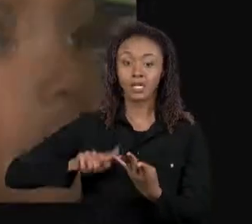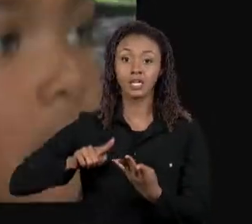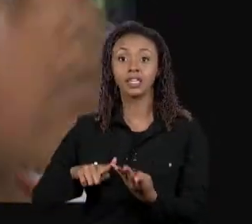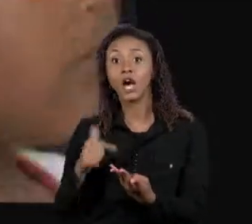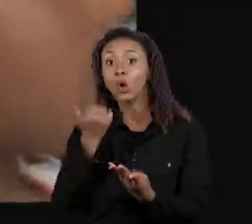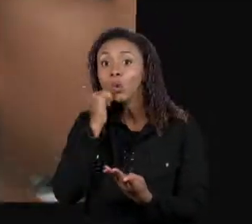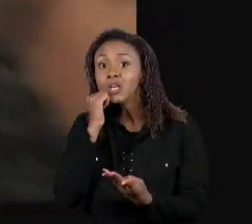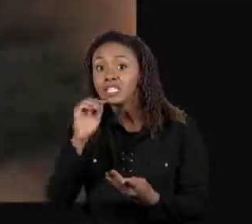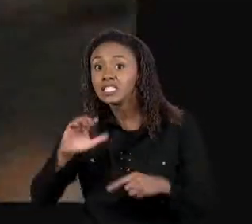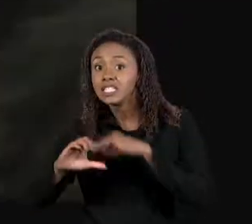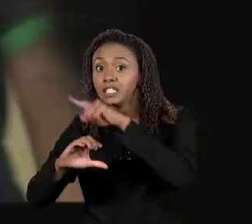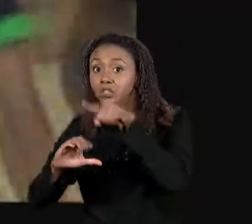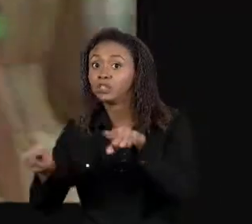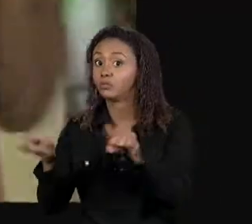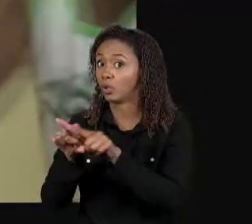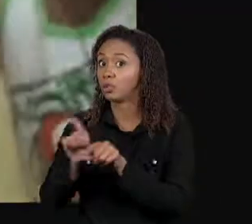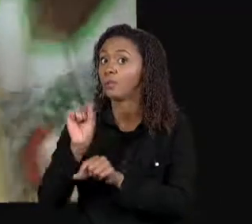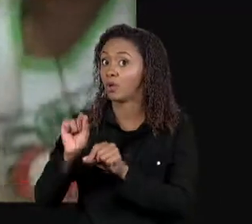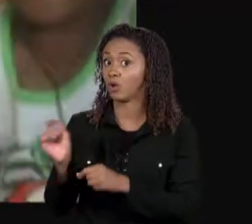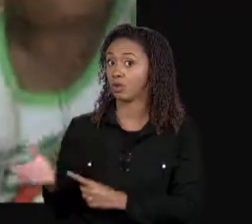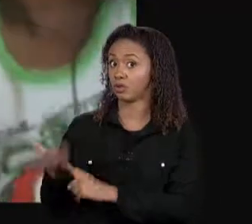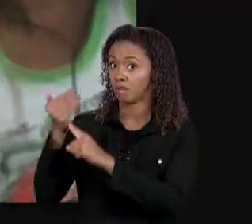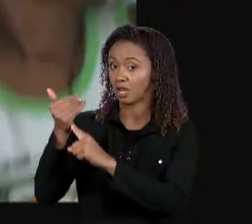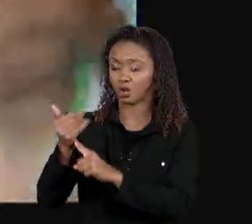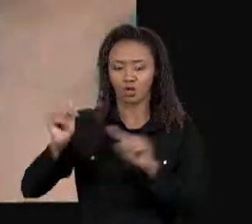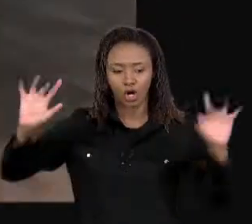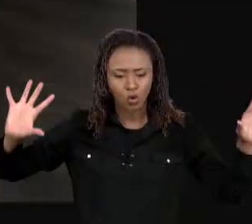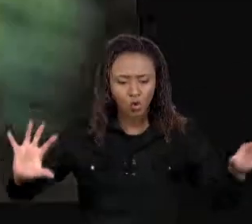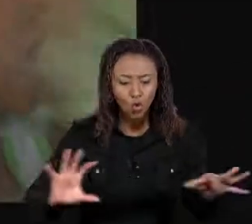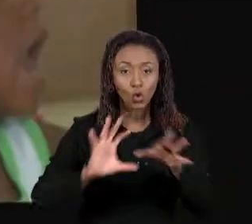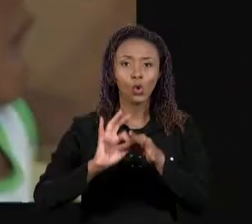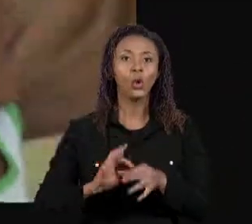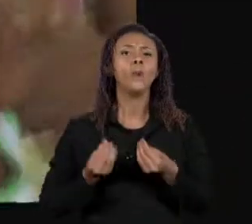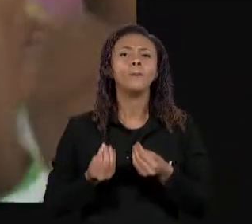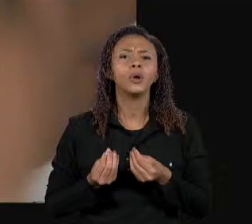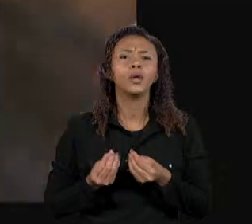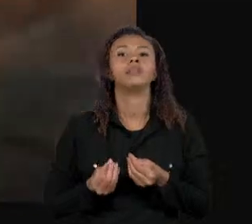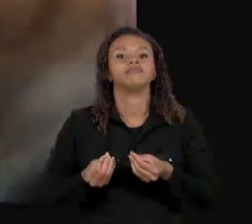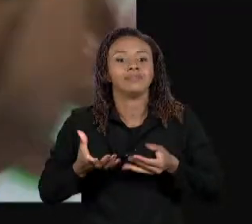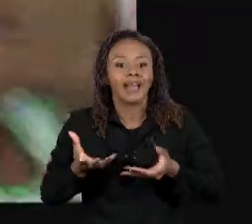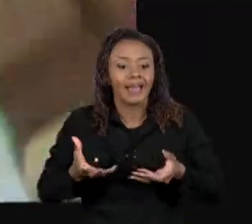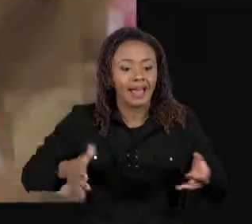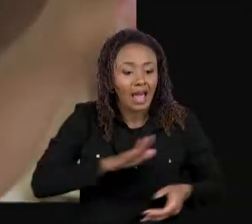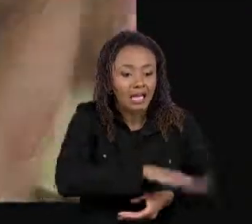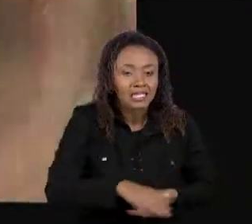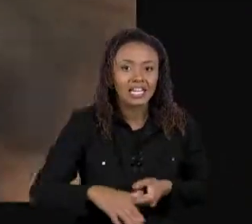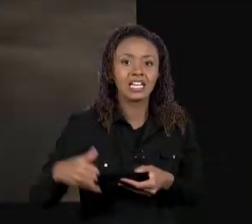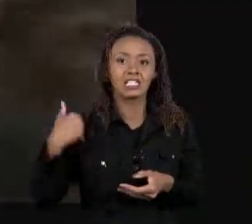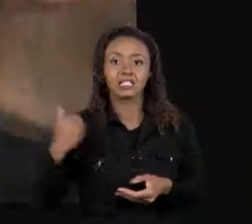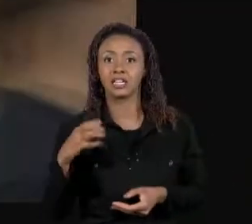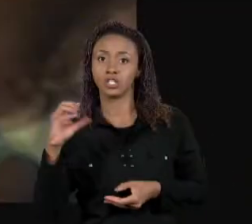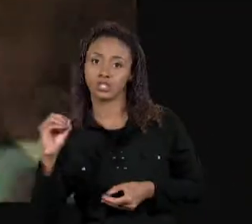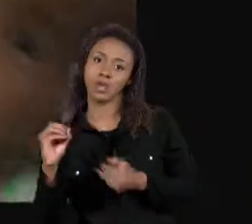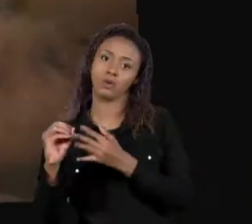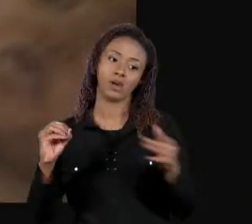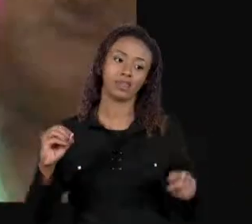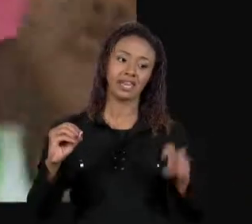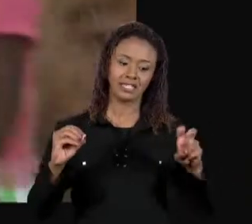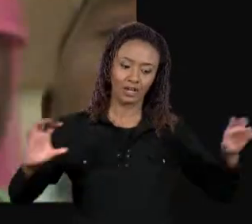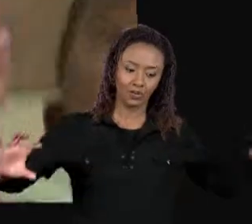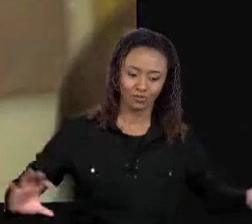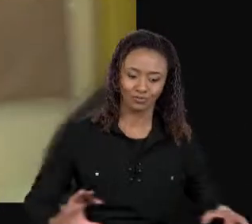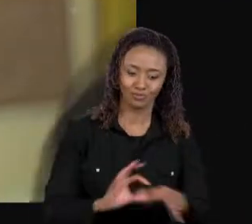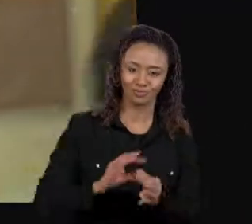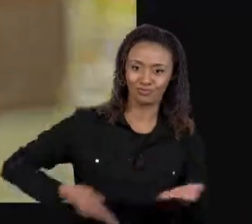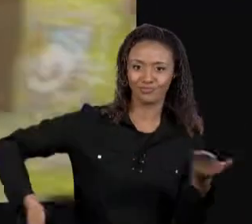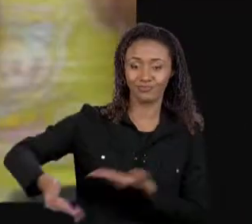tecnológico, de modo a promover o desenvolvimento integral de crianças de 0 a 5 anos de idade. Artigo